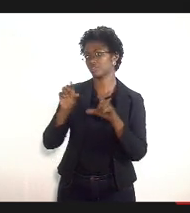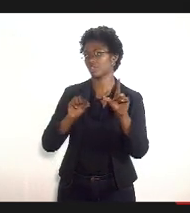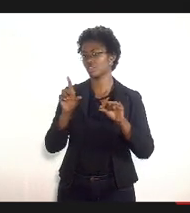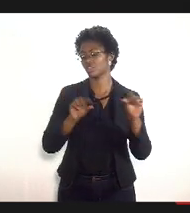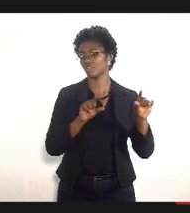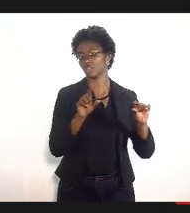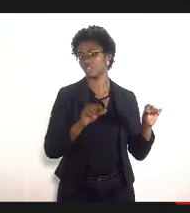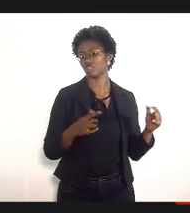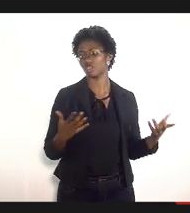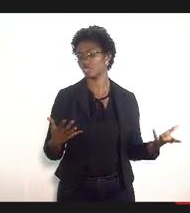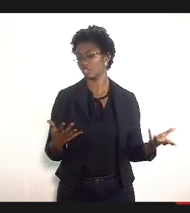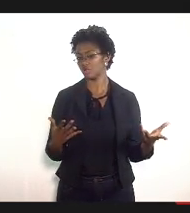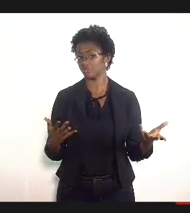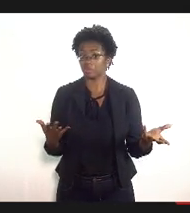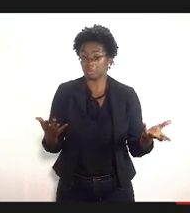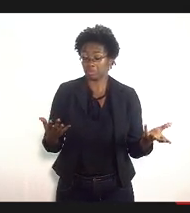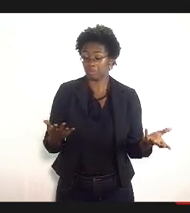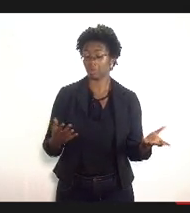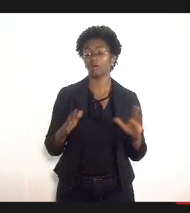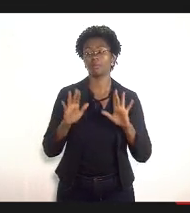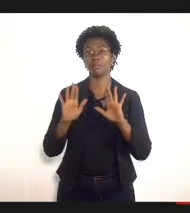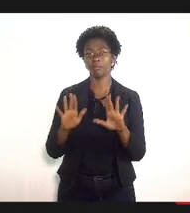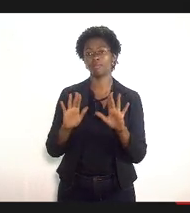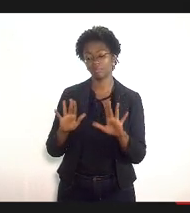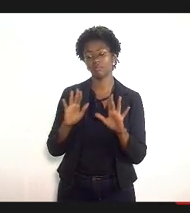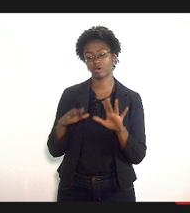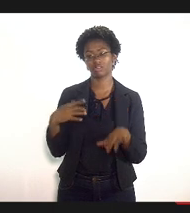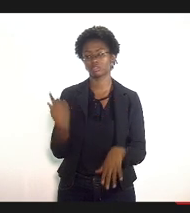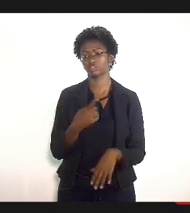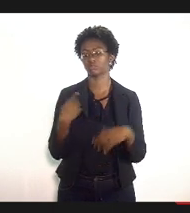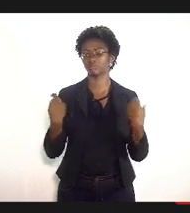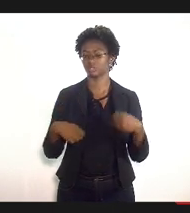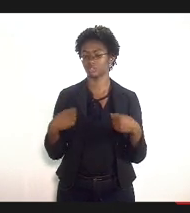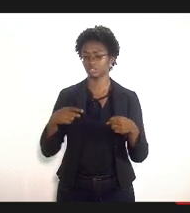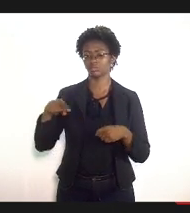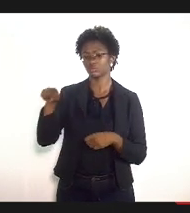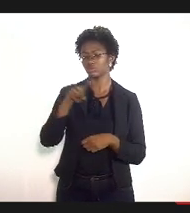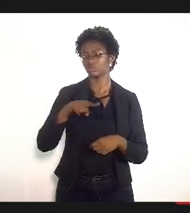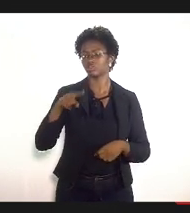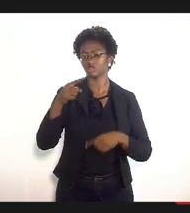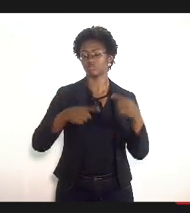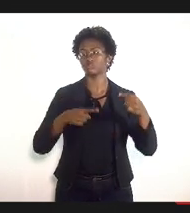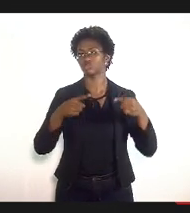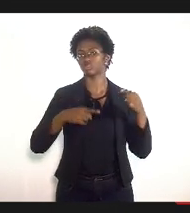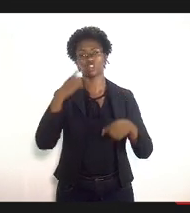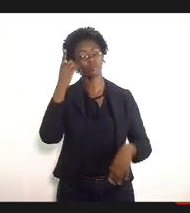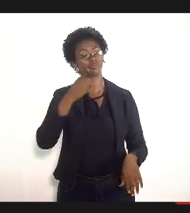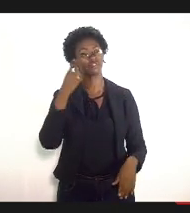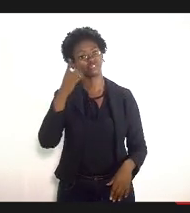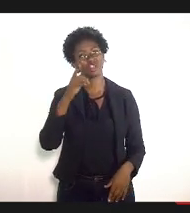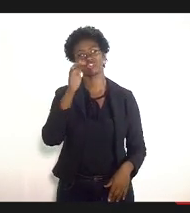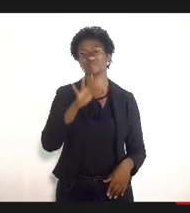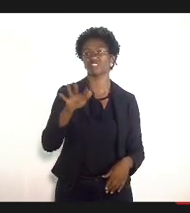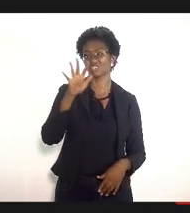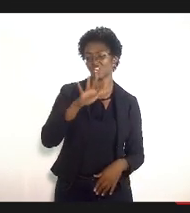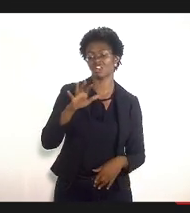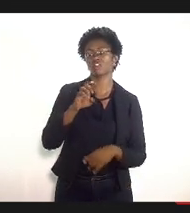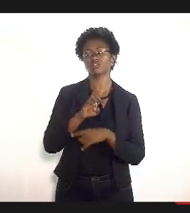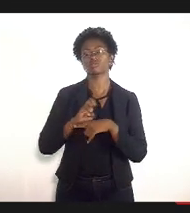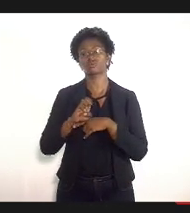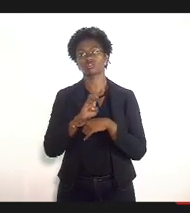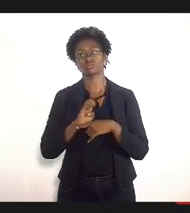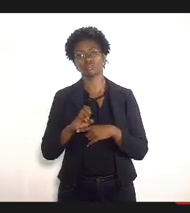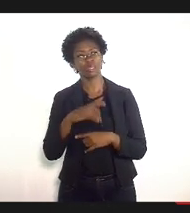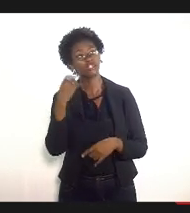selecionados, né, por essa empresa? Então, nós precisamos, os parlamentares aqui presentes, deputados federais, estaduais e Câmara de